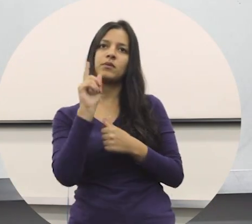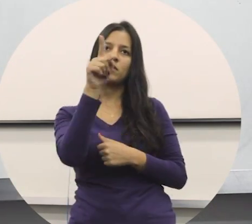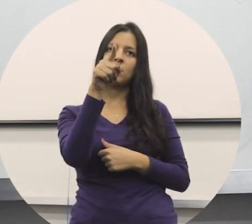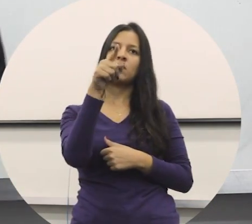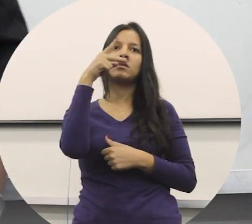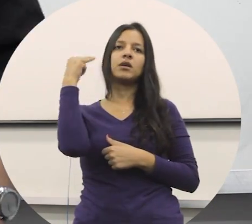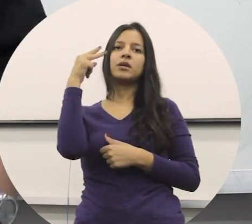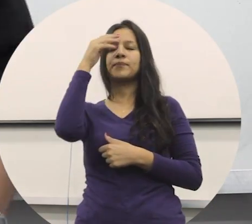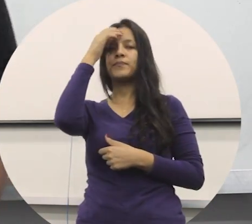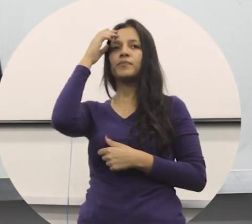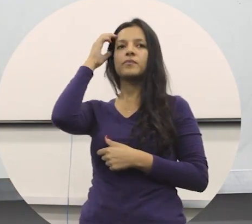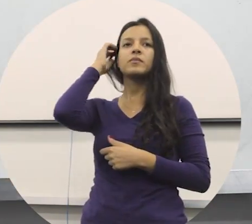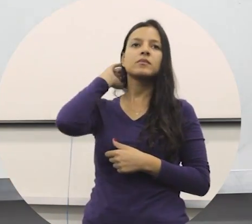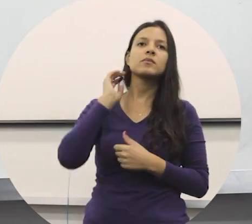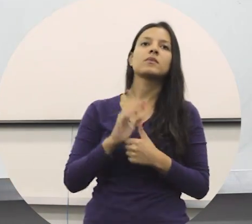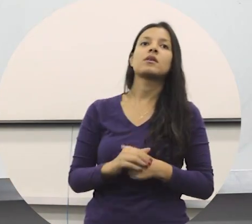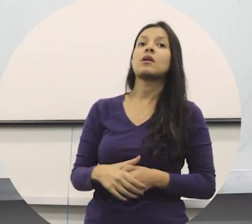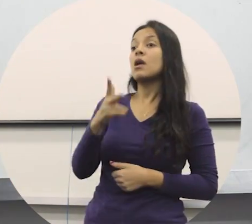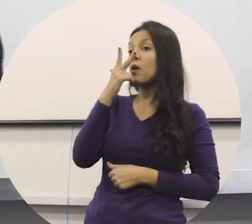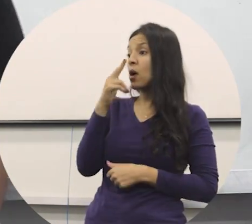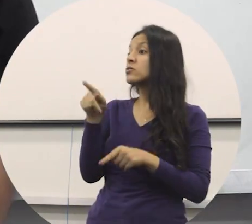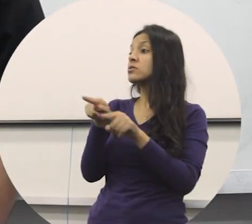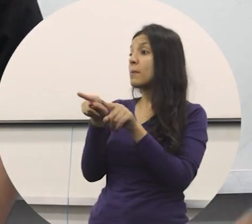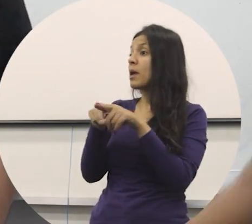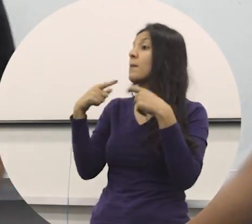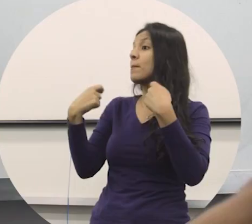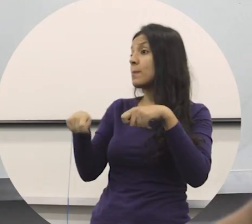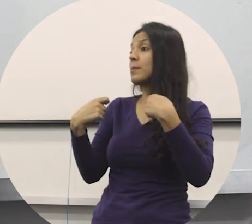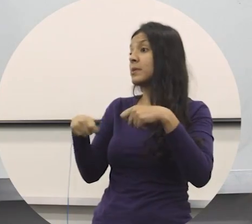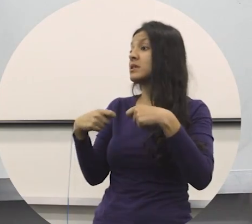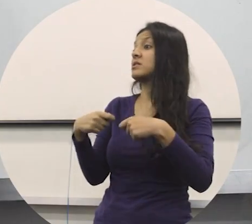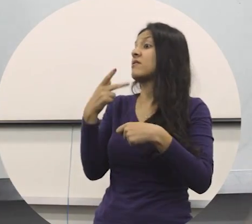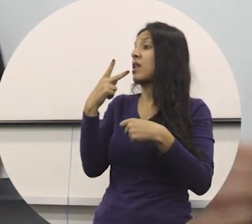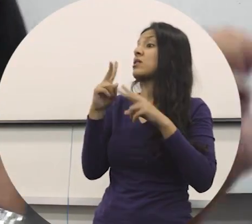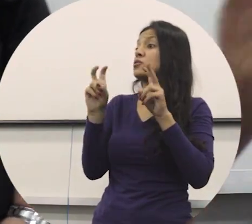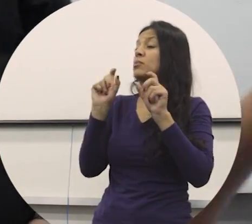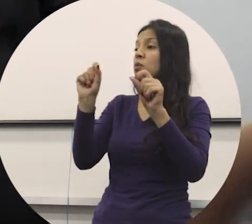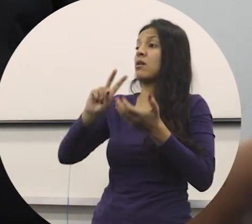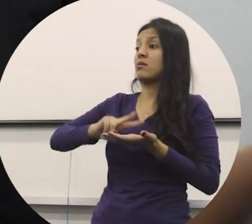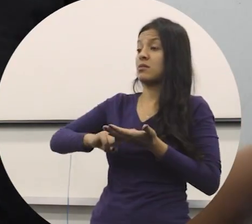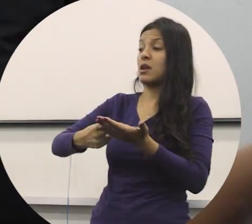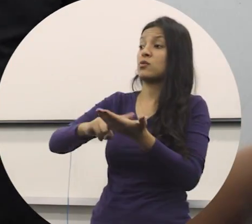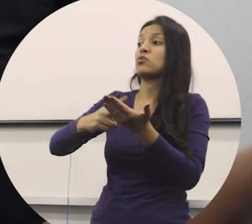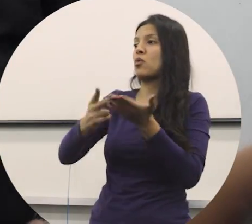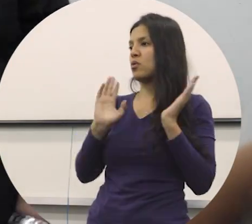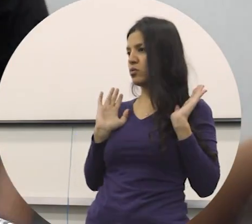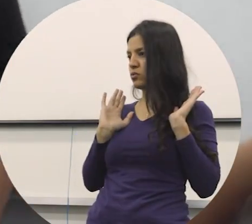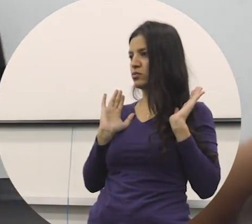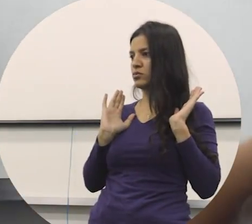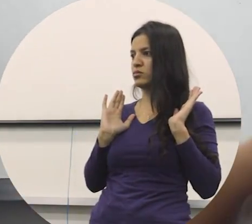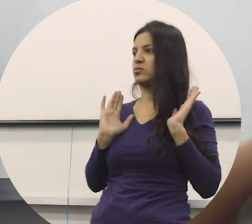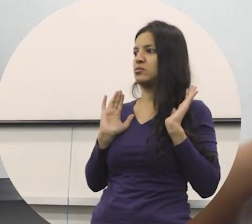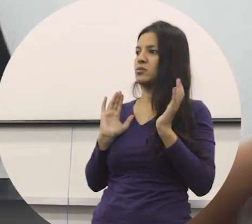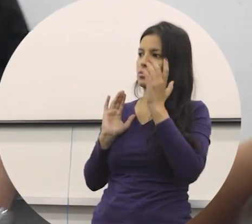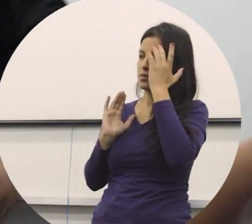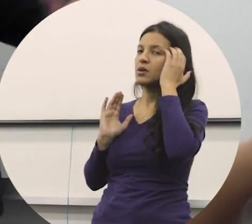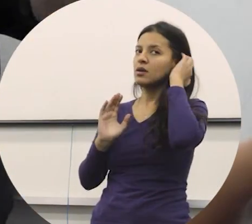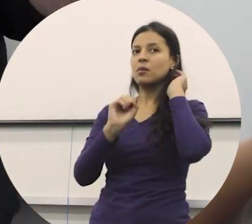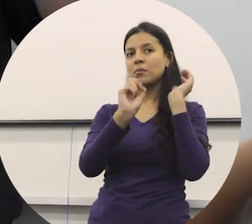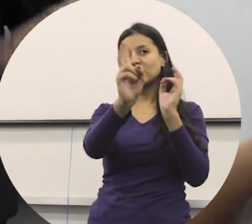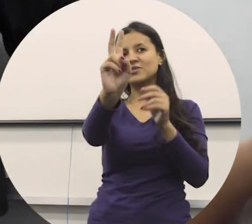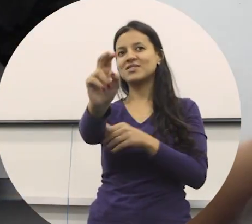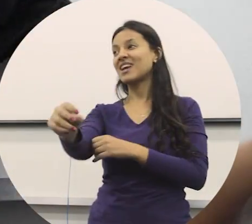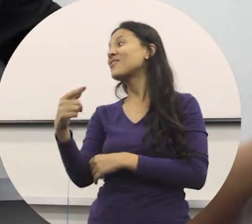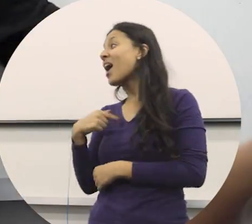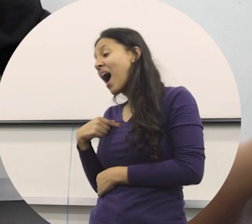Eu acho que a gente está deixando de lado também um processo contraditório, né? Isso, é a próxima coisa que fala.